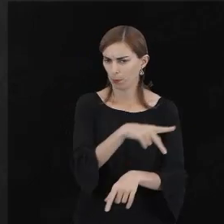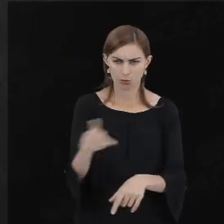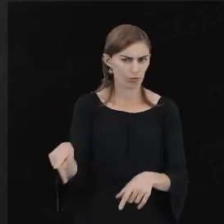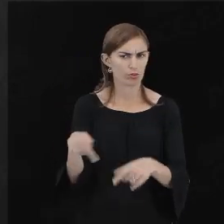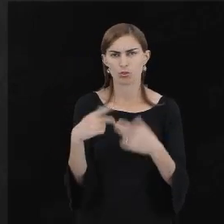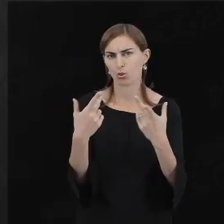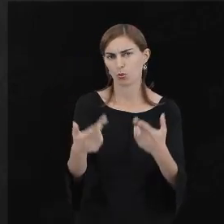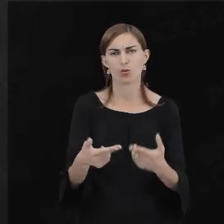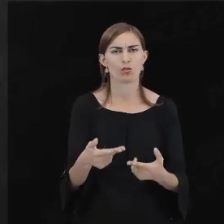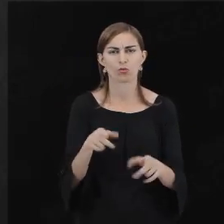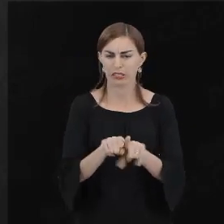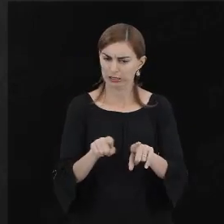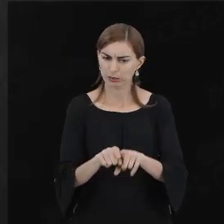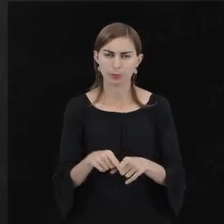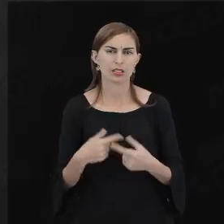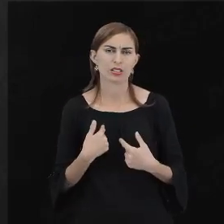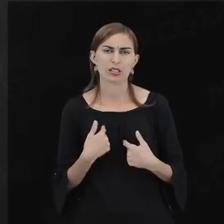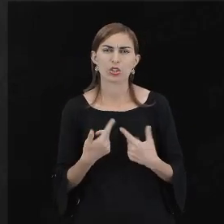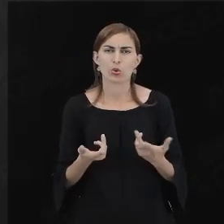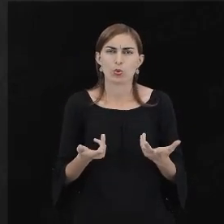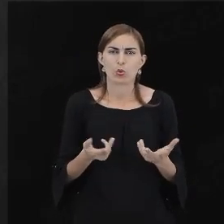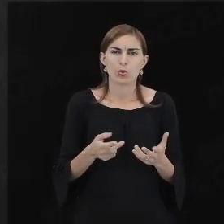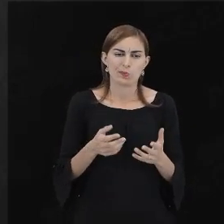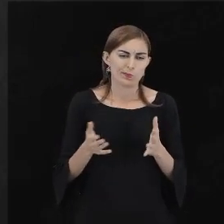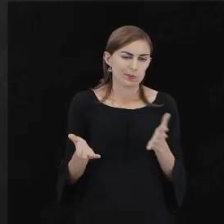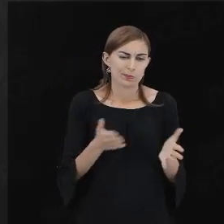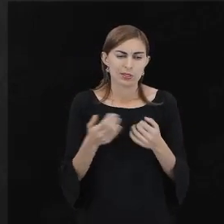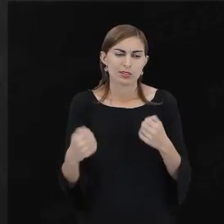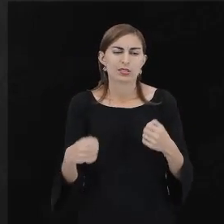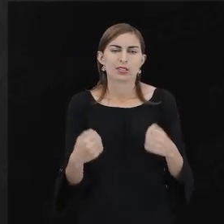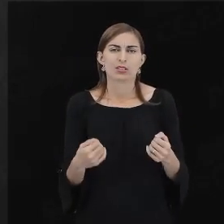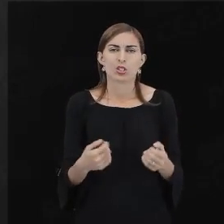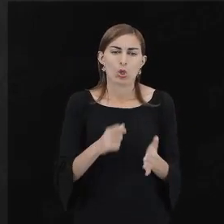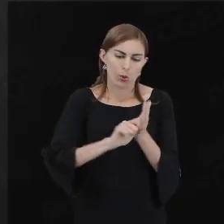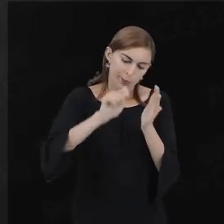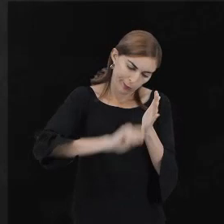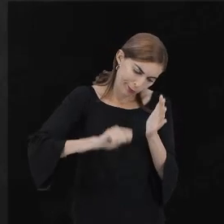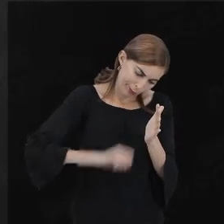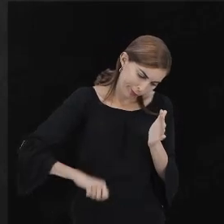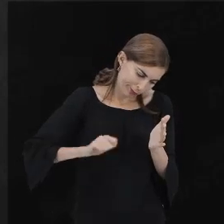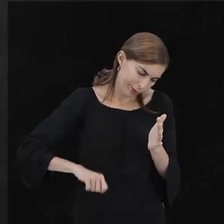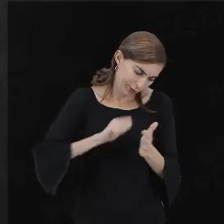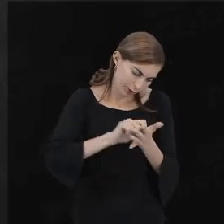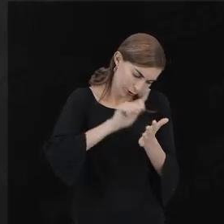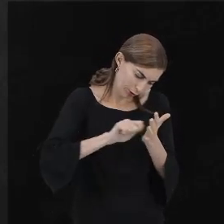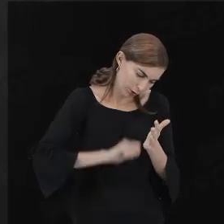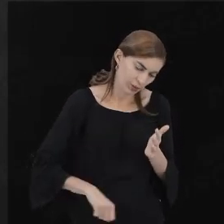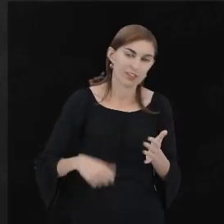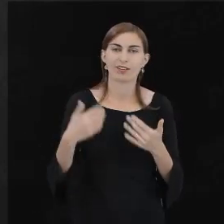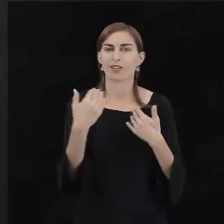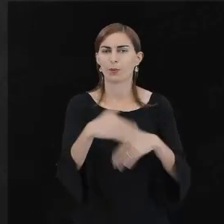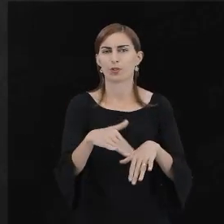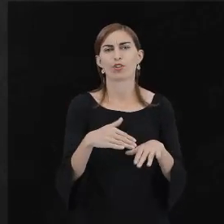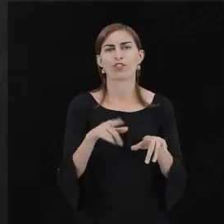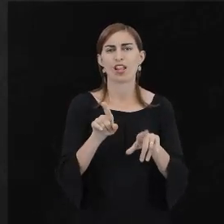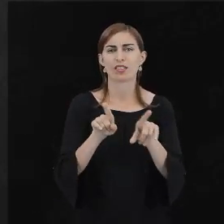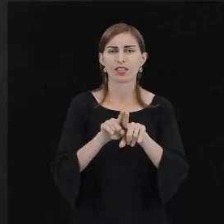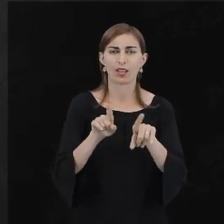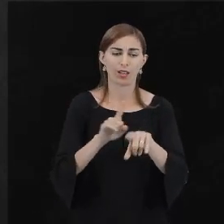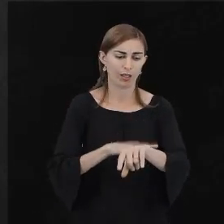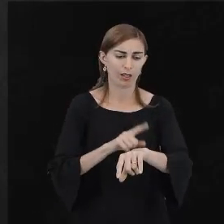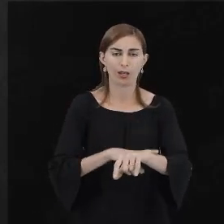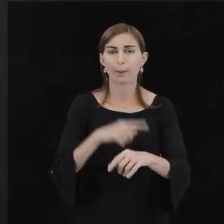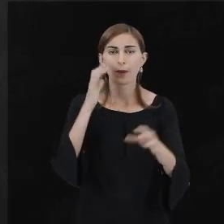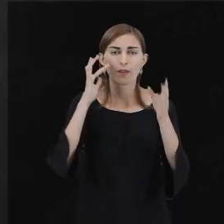refletir sobre a sua prática e como vai reorganizar o do ensino, ele precisa ser pensado numa perspectiva de fato a